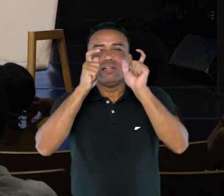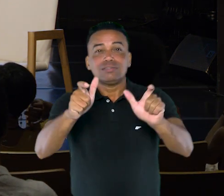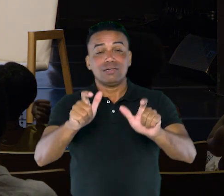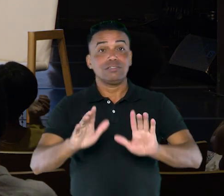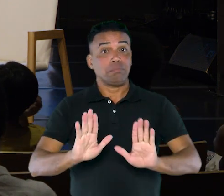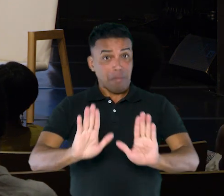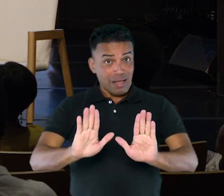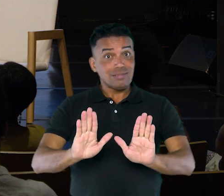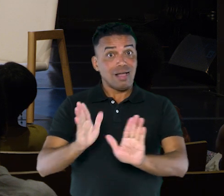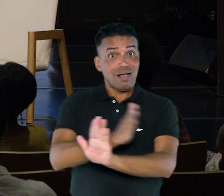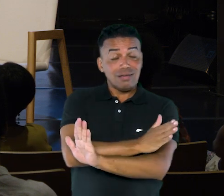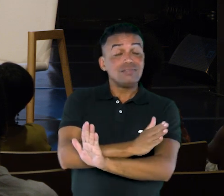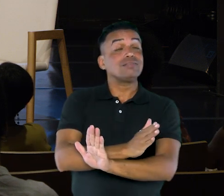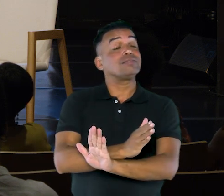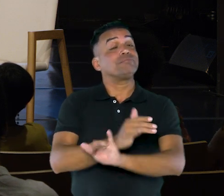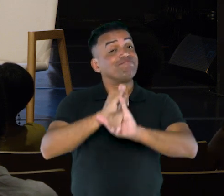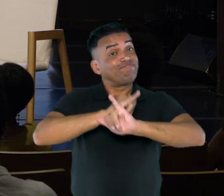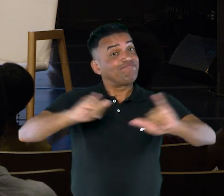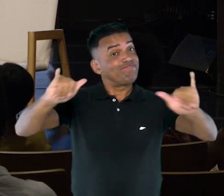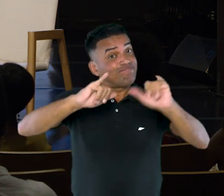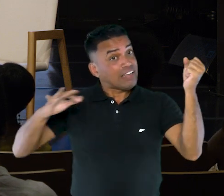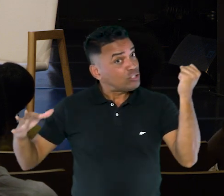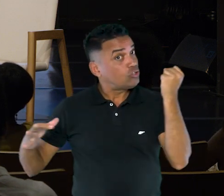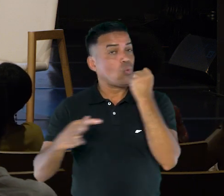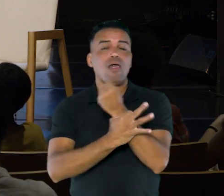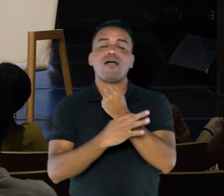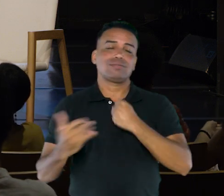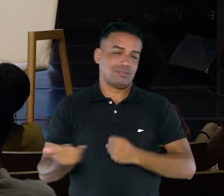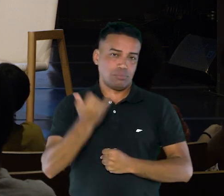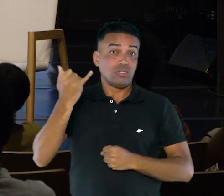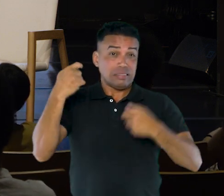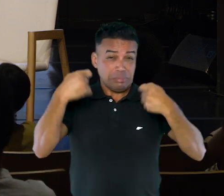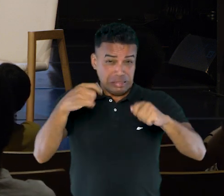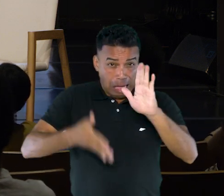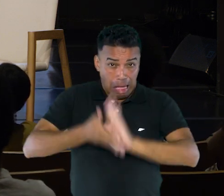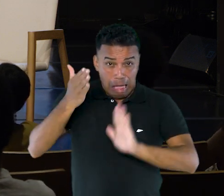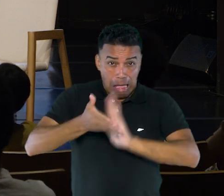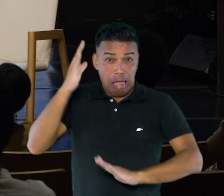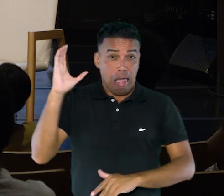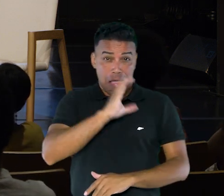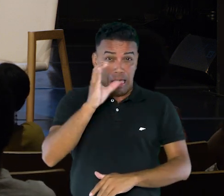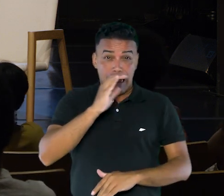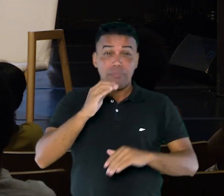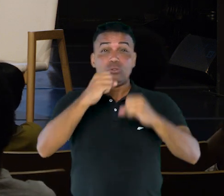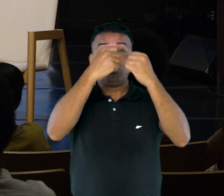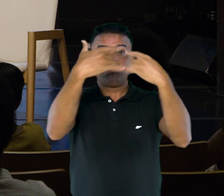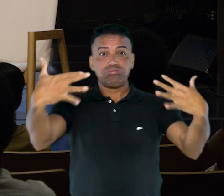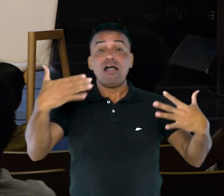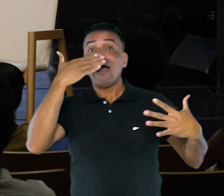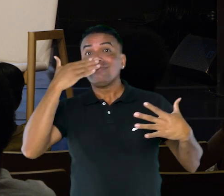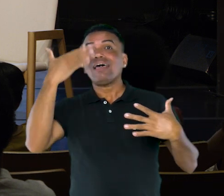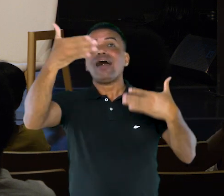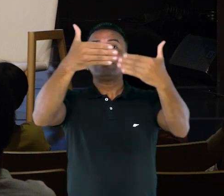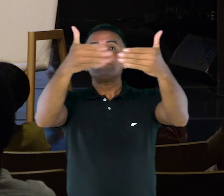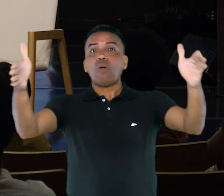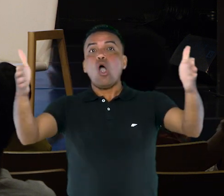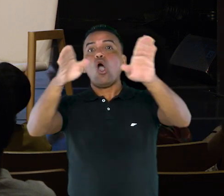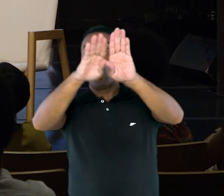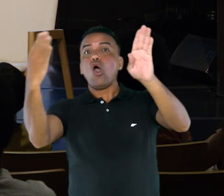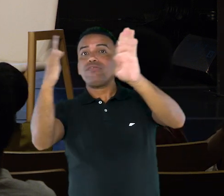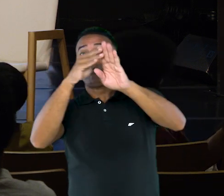muito interessante. Mas, antes disso, eu gostaria de dar alguns avisos de segurança. Tá? Se alguém precisar sair, a saída de emergência